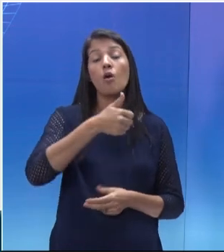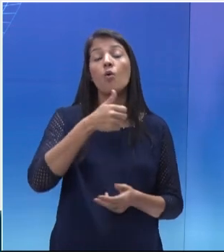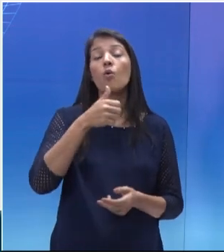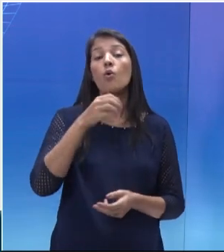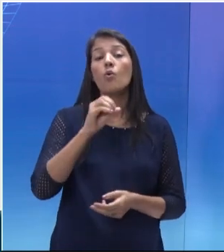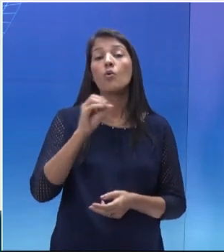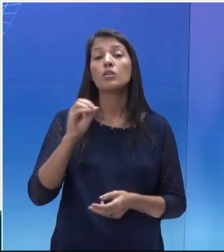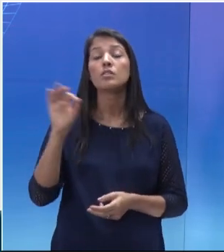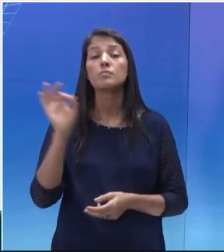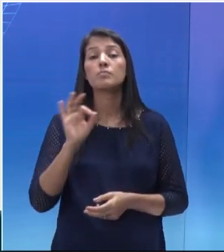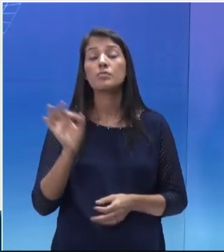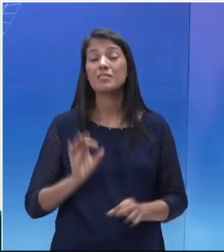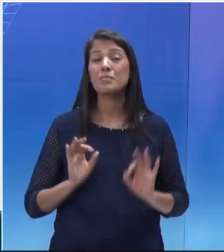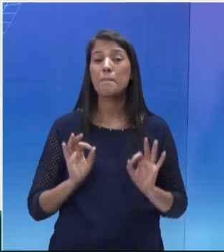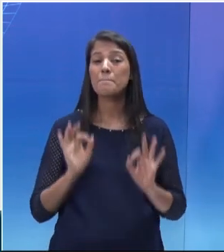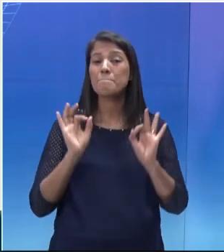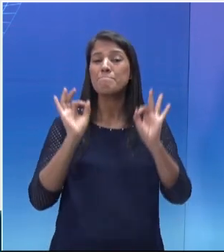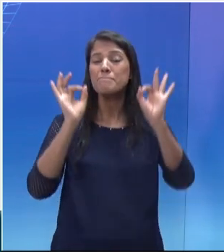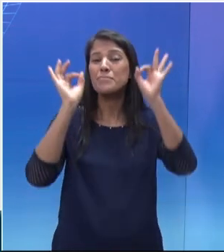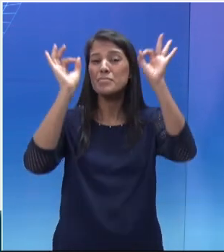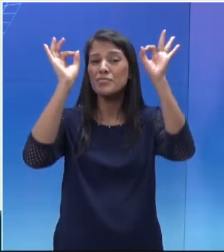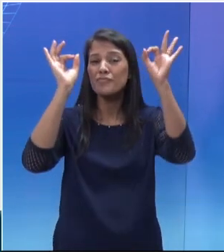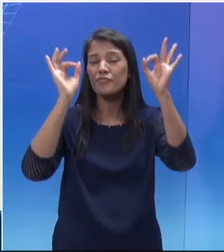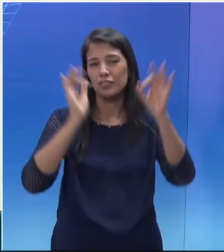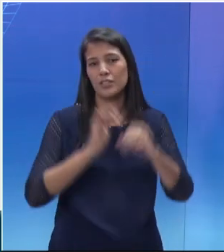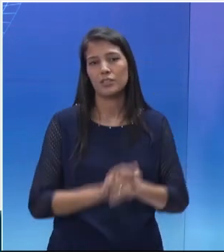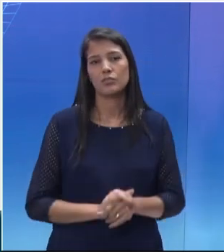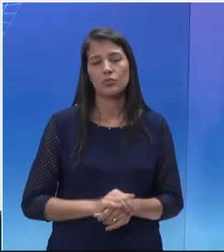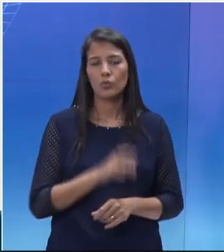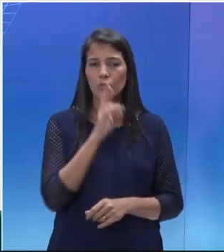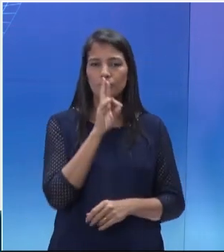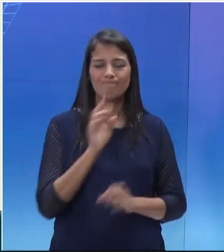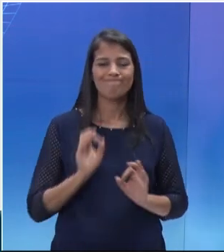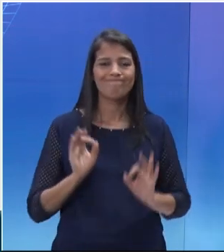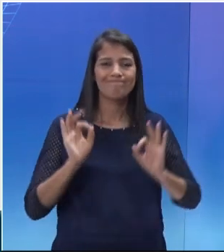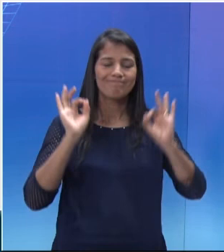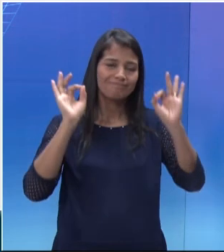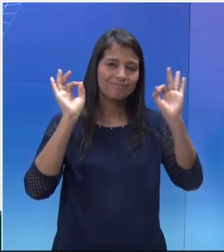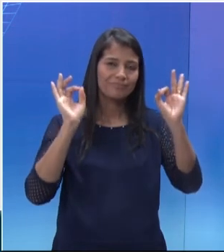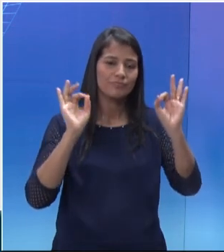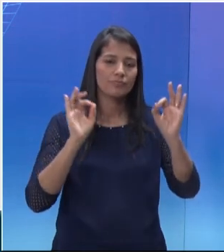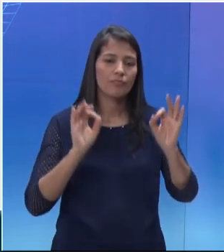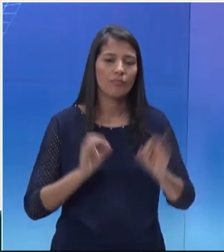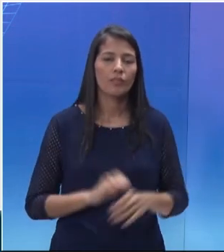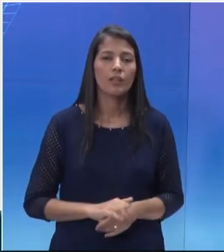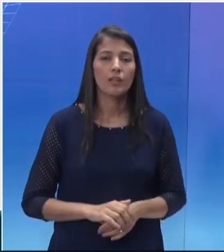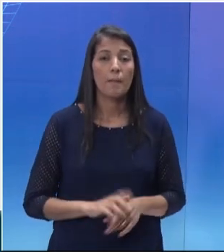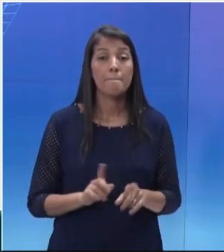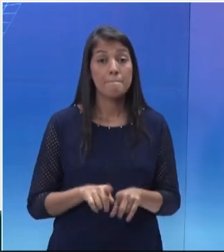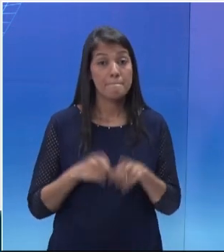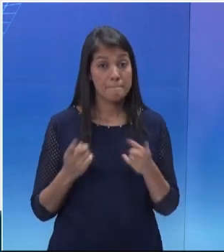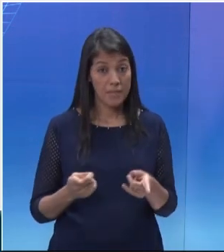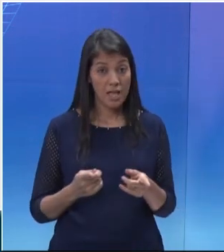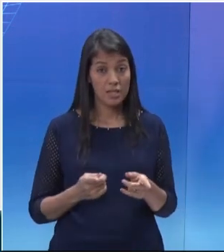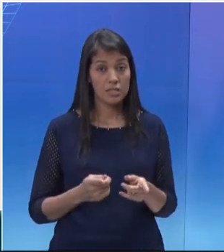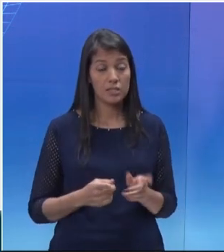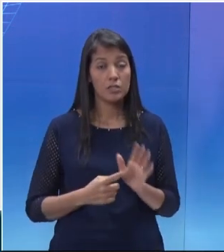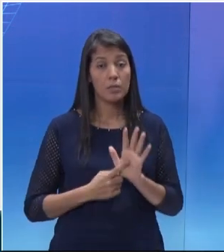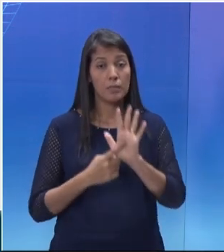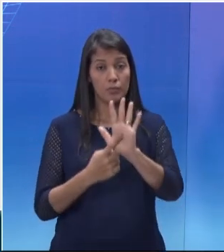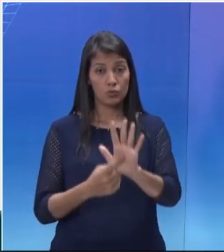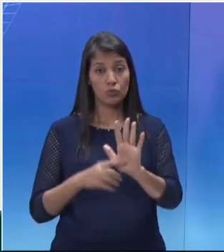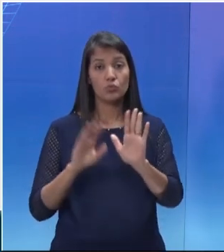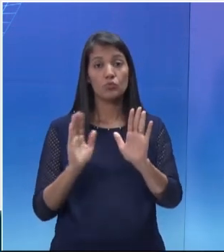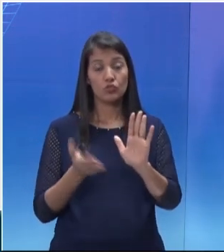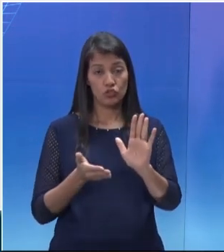de 100%. Porém, o enunciado evidenciou que o nosso rendimento, na verdade, é de apenas